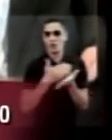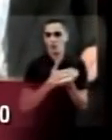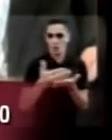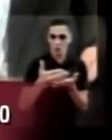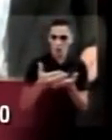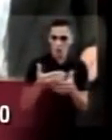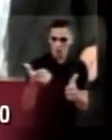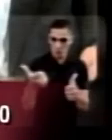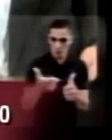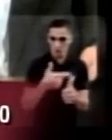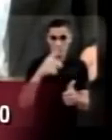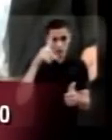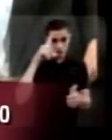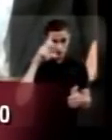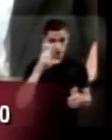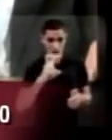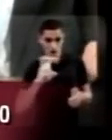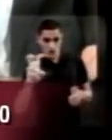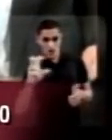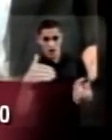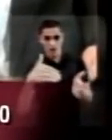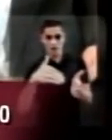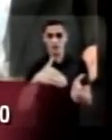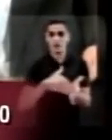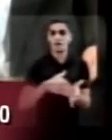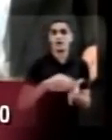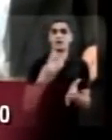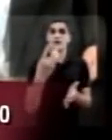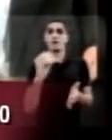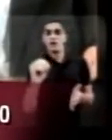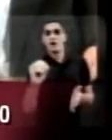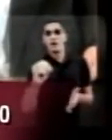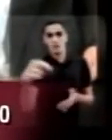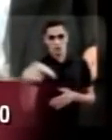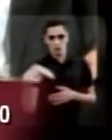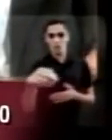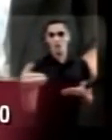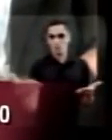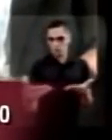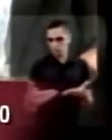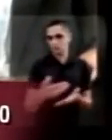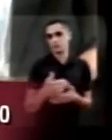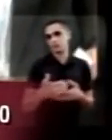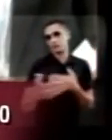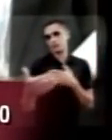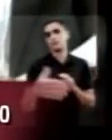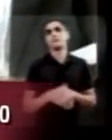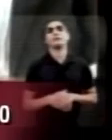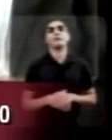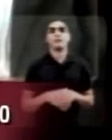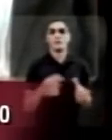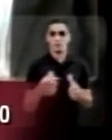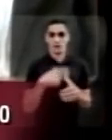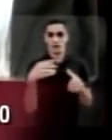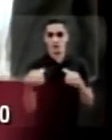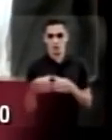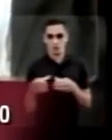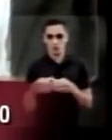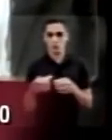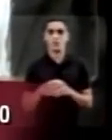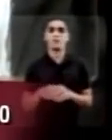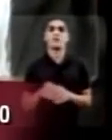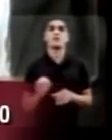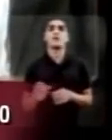já começou o agendamento, até o dia 30 do 11. Só que a população que